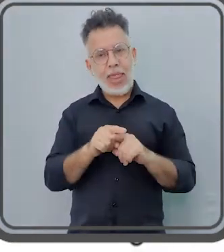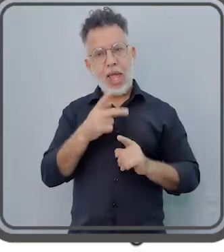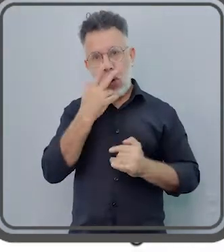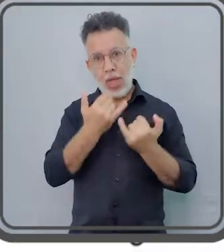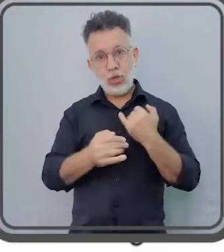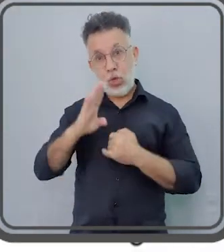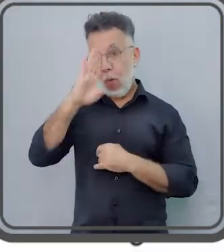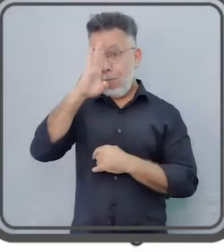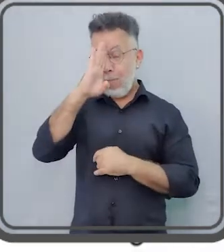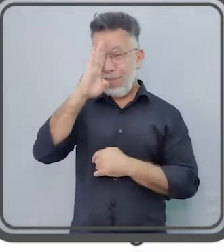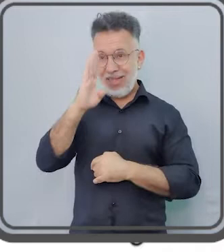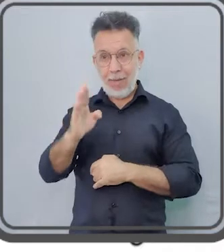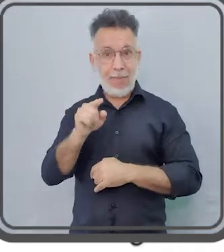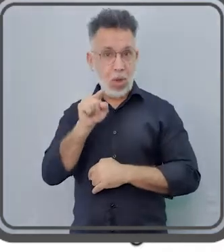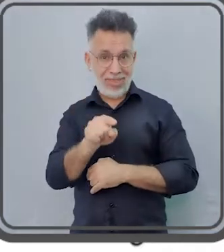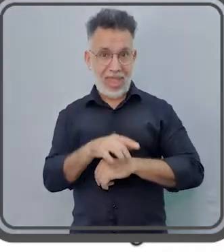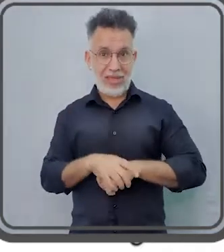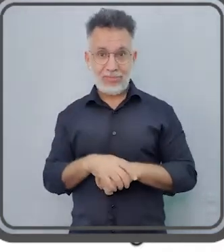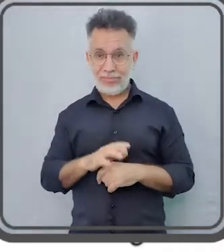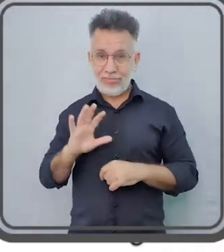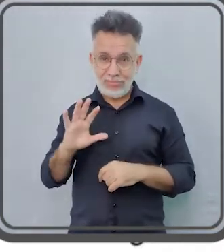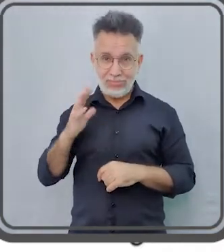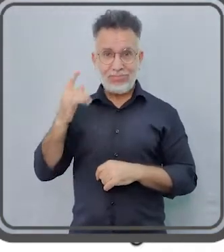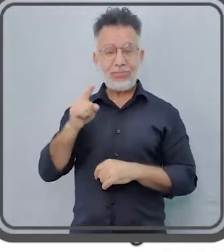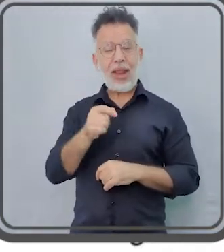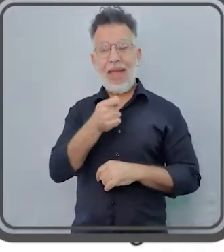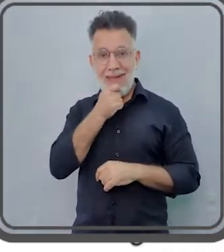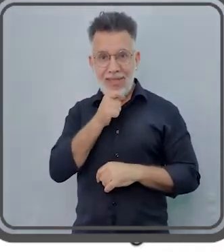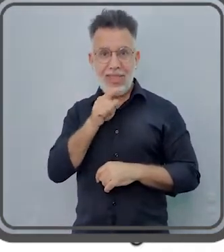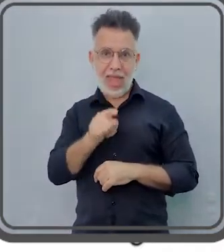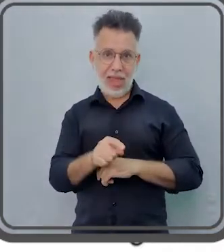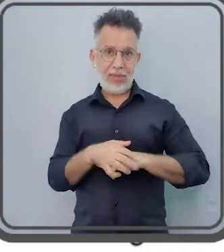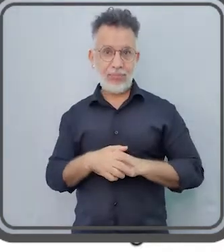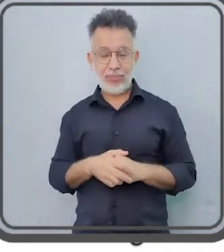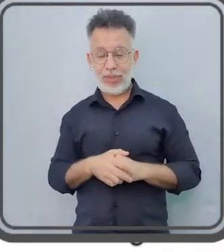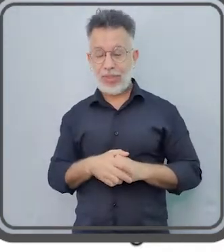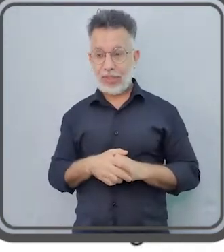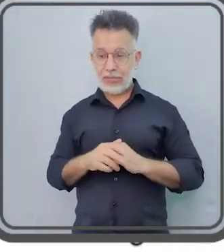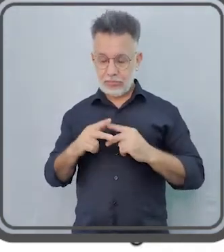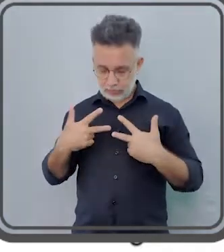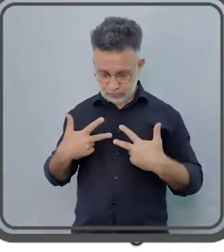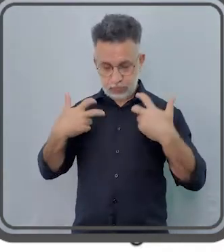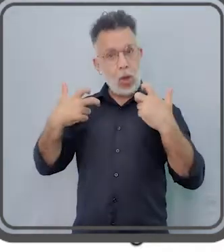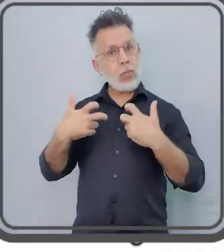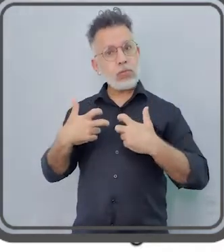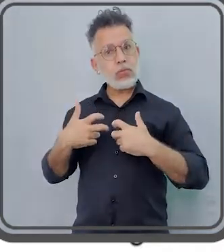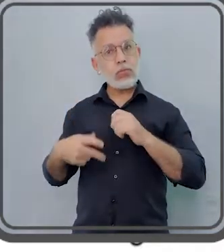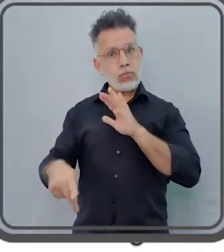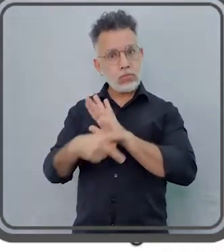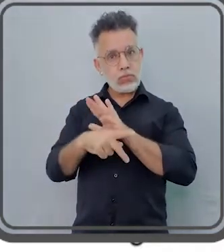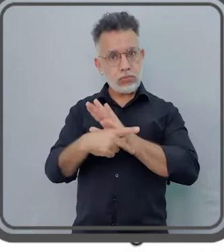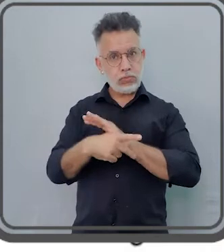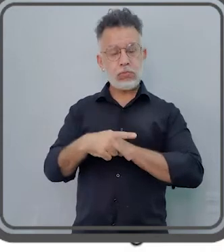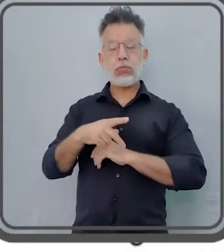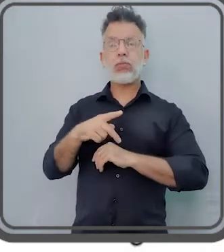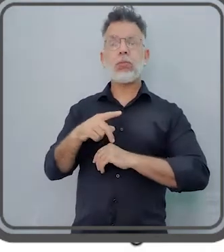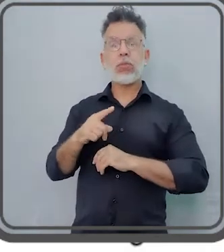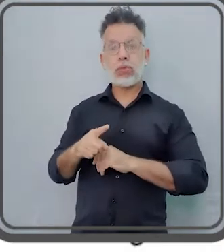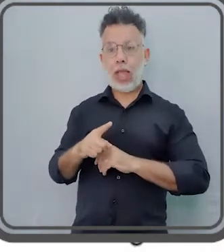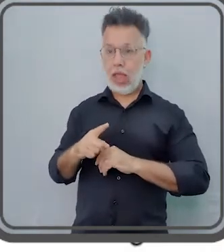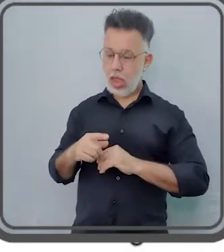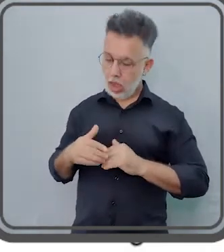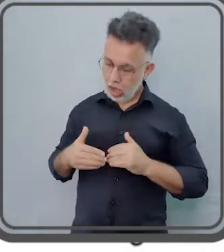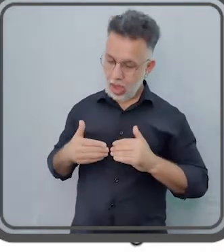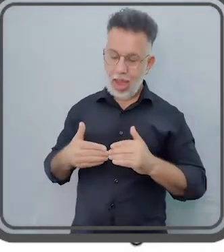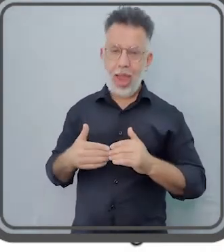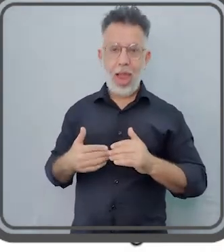nessa situação ainda é o autoconhecimento. Ainda é a origem, né, de